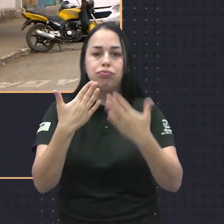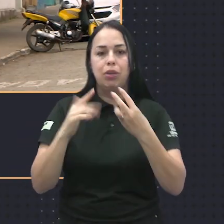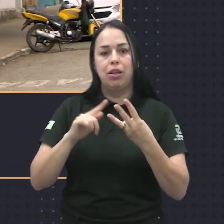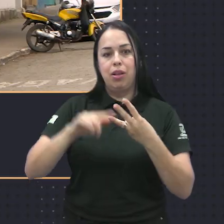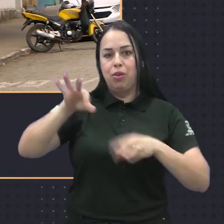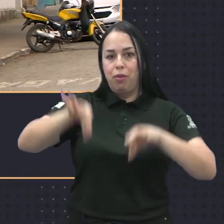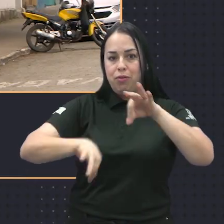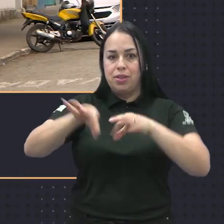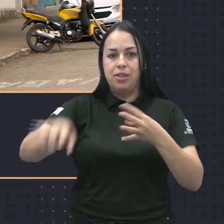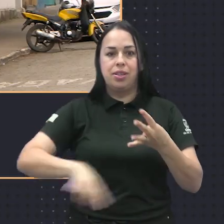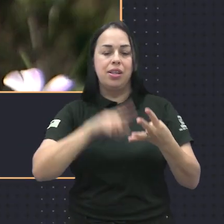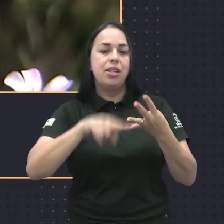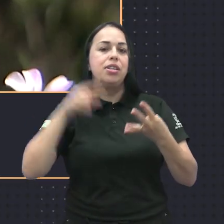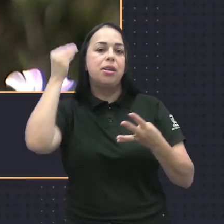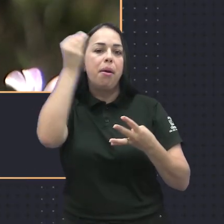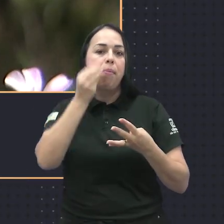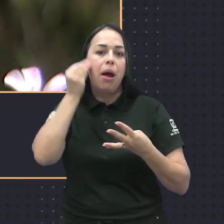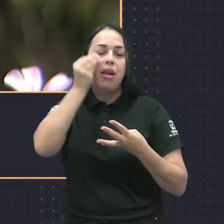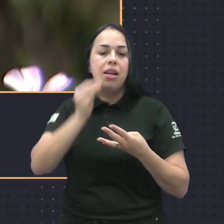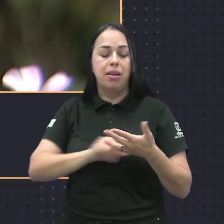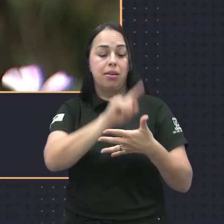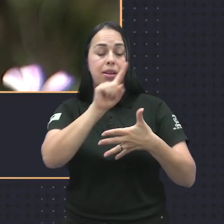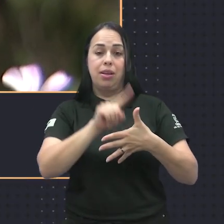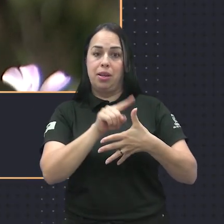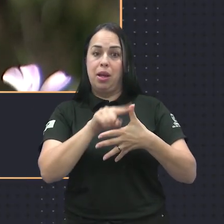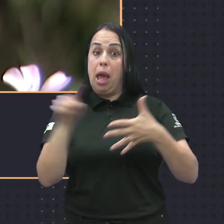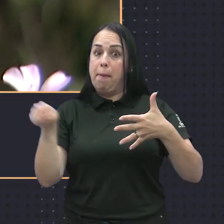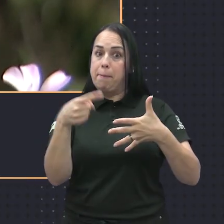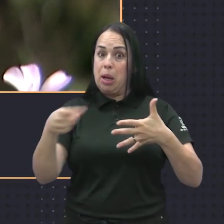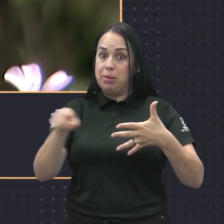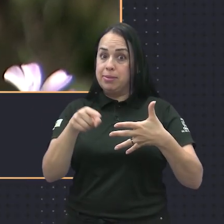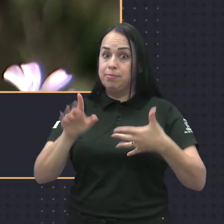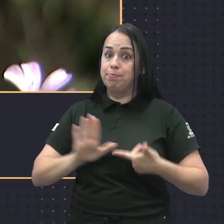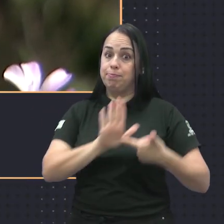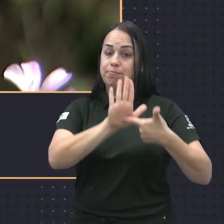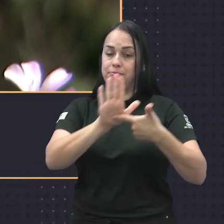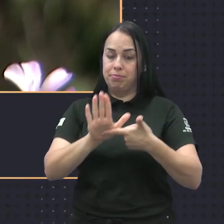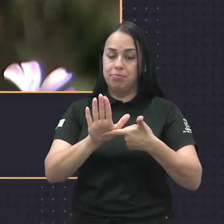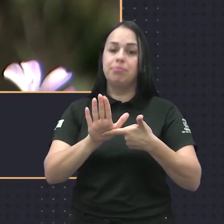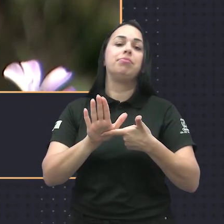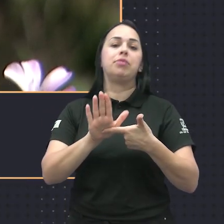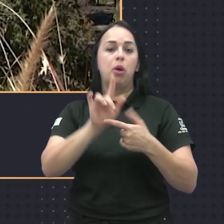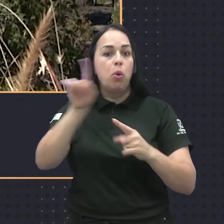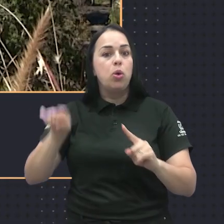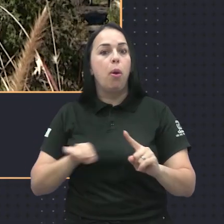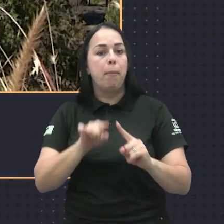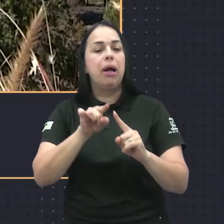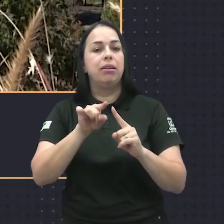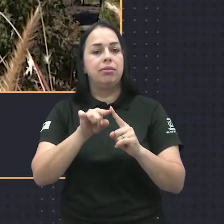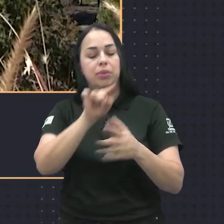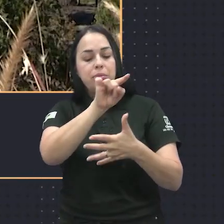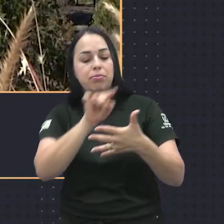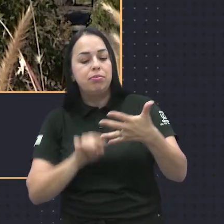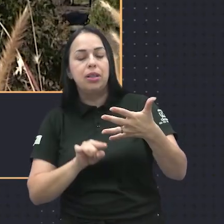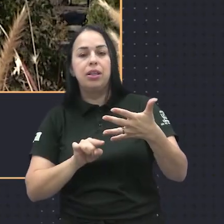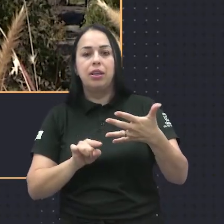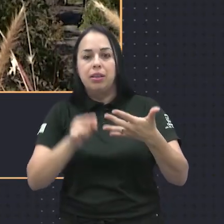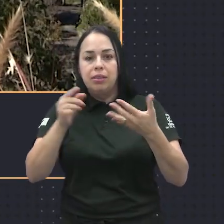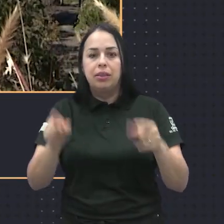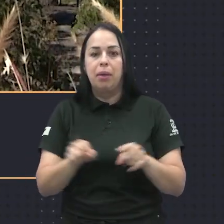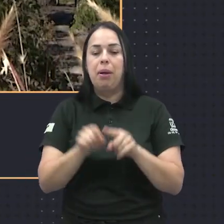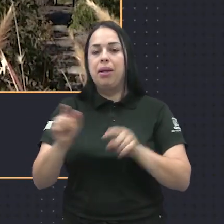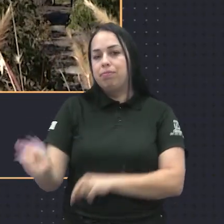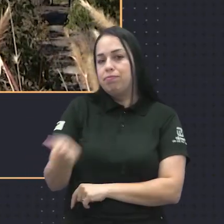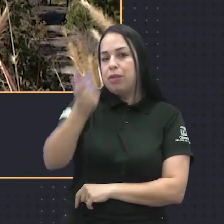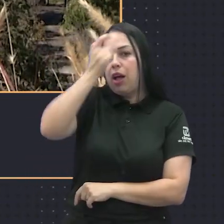conversa, oficinas, vivências e apresentações musicais ao ar livre. A iniciativa também tem como objetivo